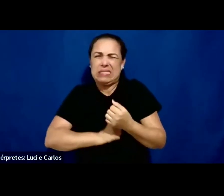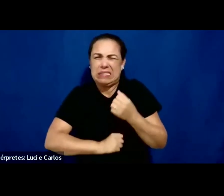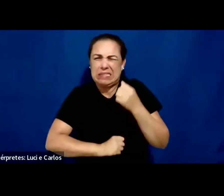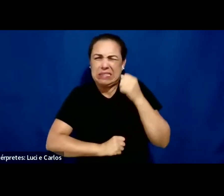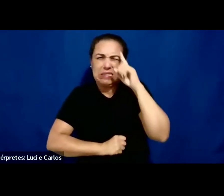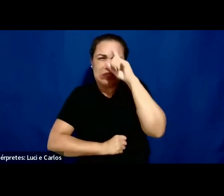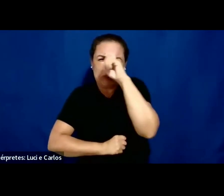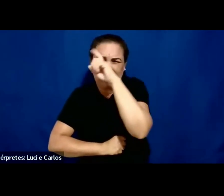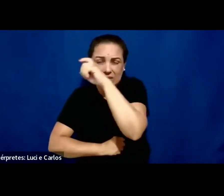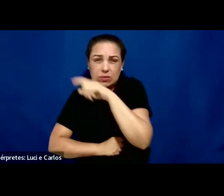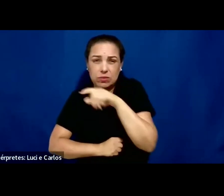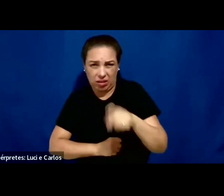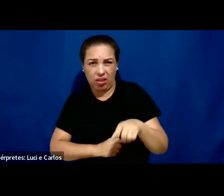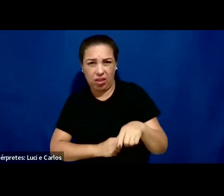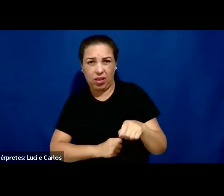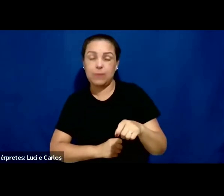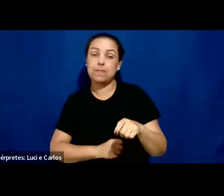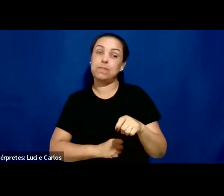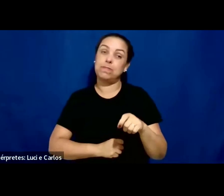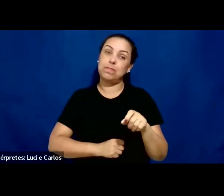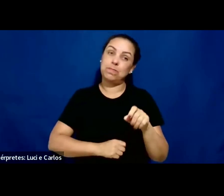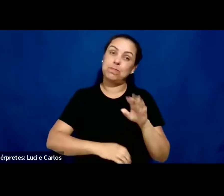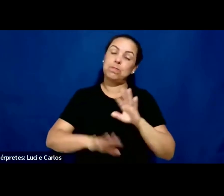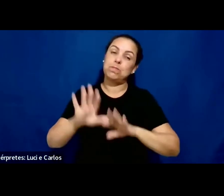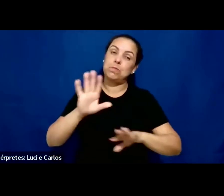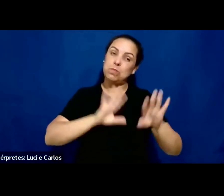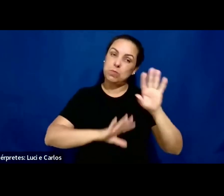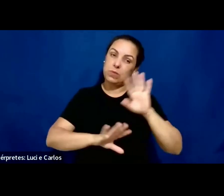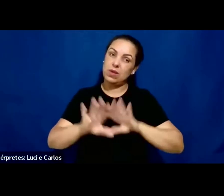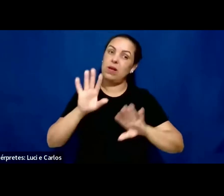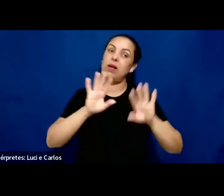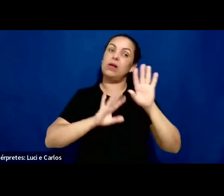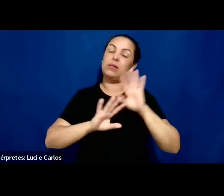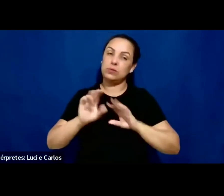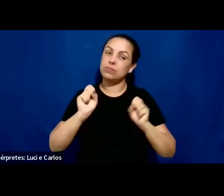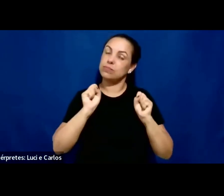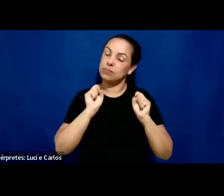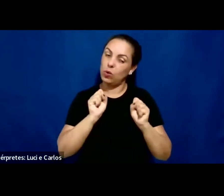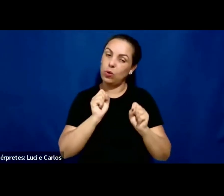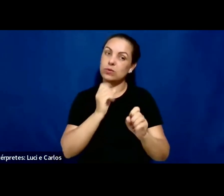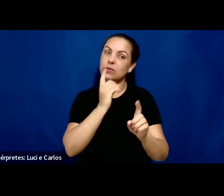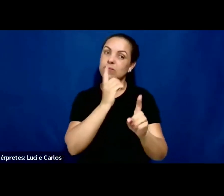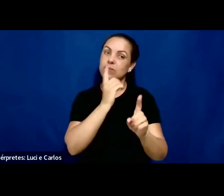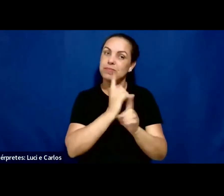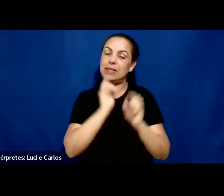parte da estatística. Fazer parte da estatística.